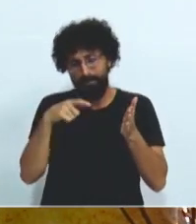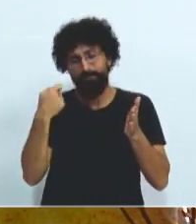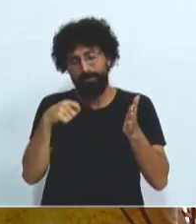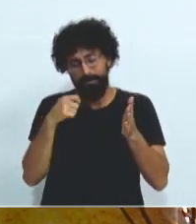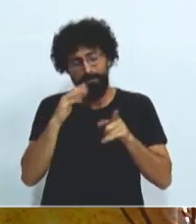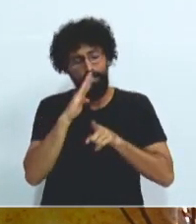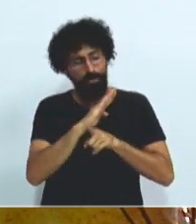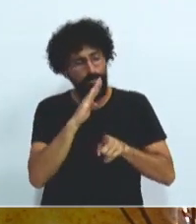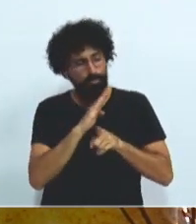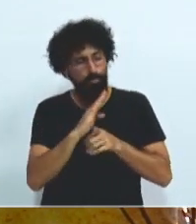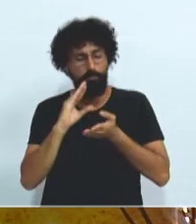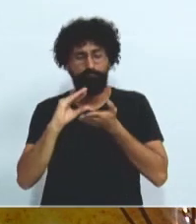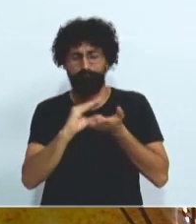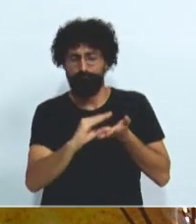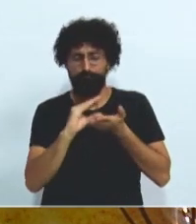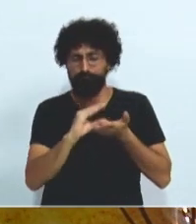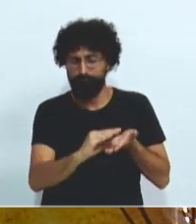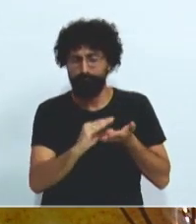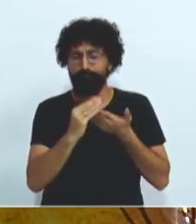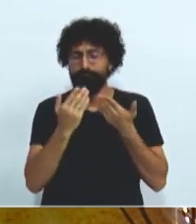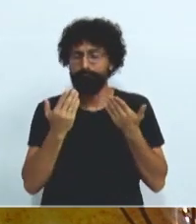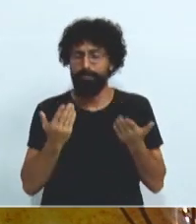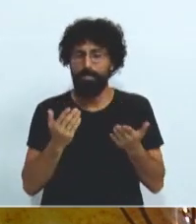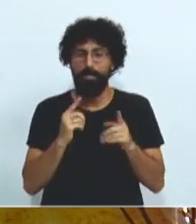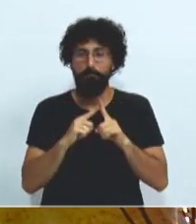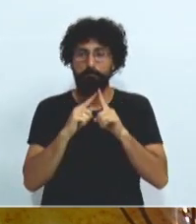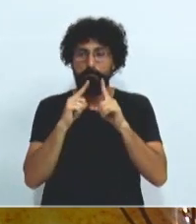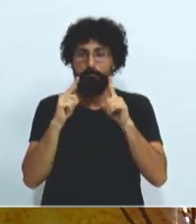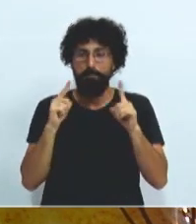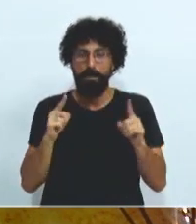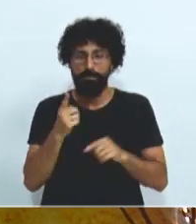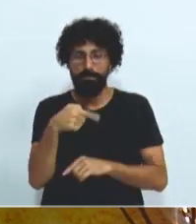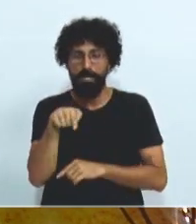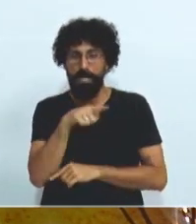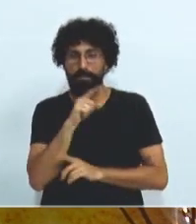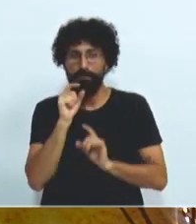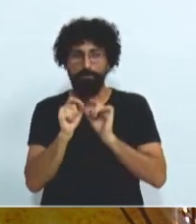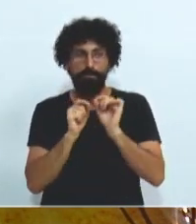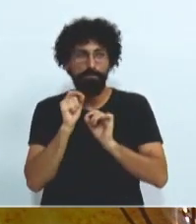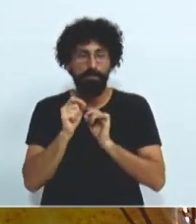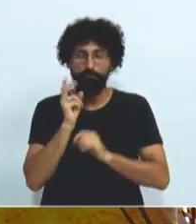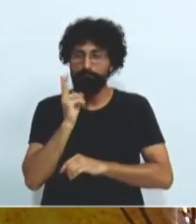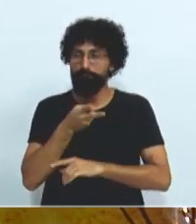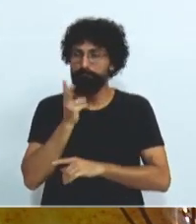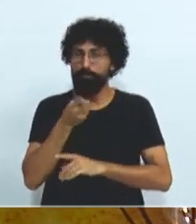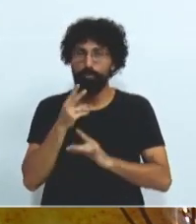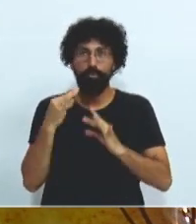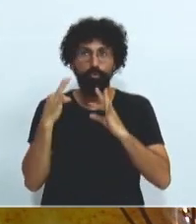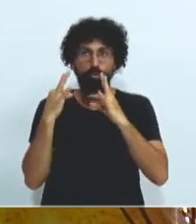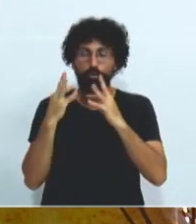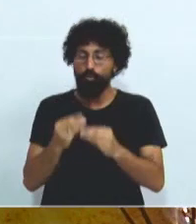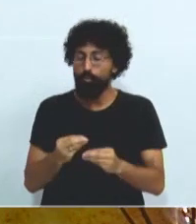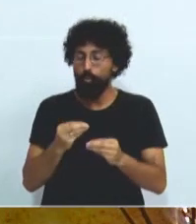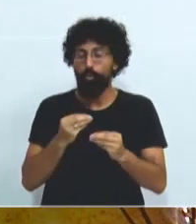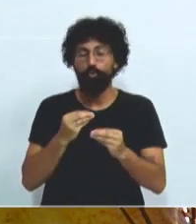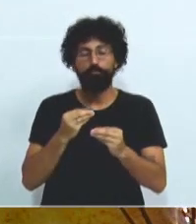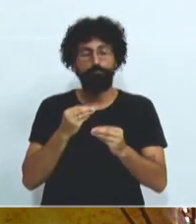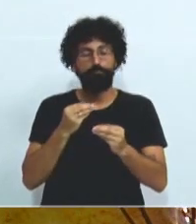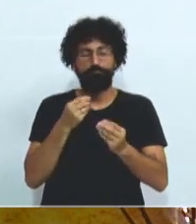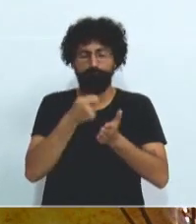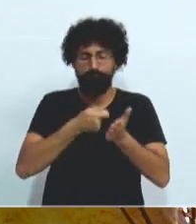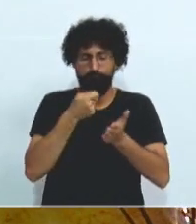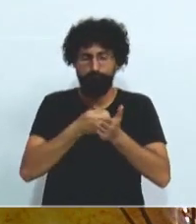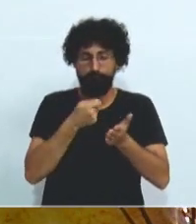doações, precisam, né, de apoio, mas eles fazem de tudo. Os profissionais ali são excelentes, sabe?